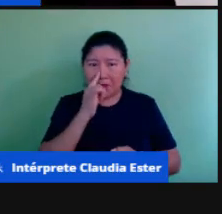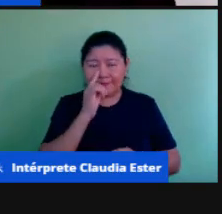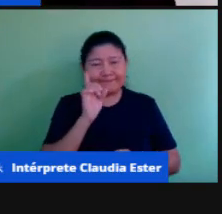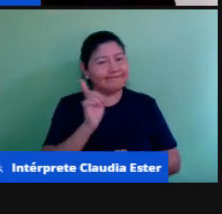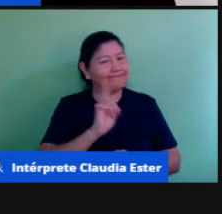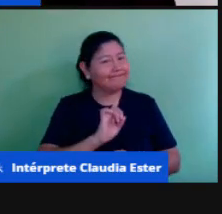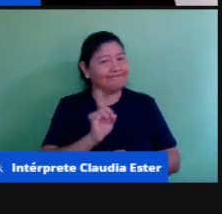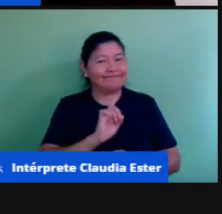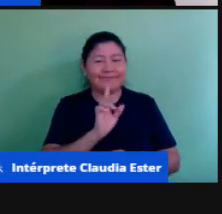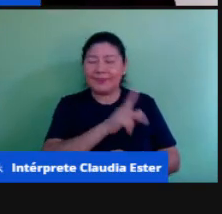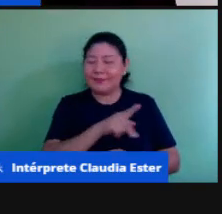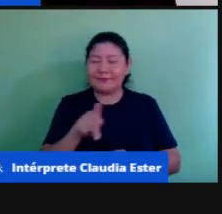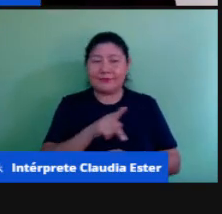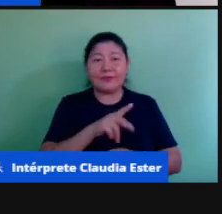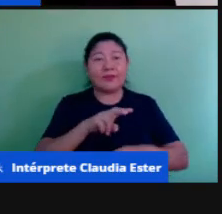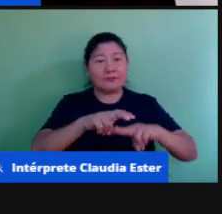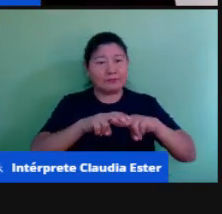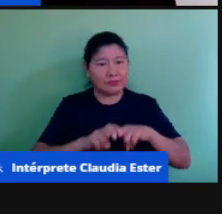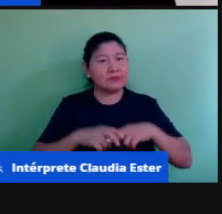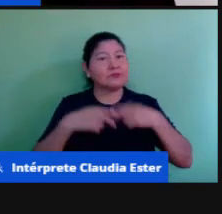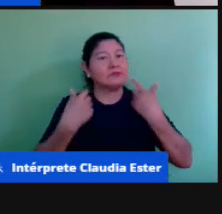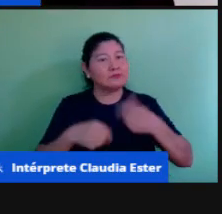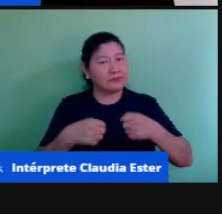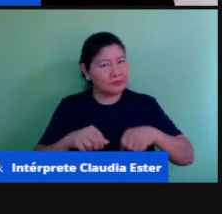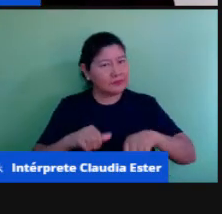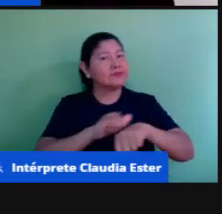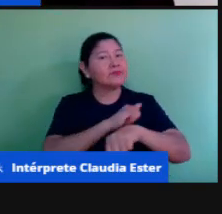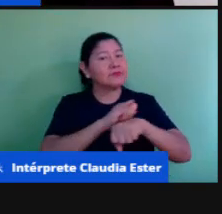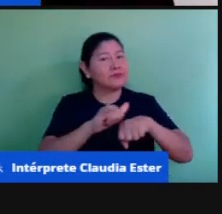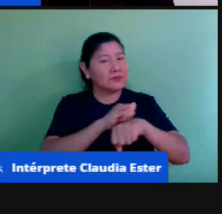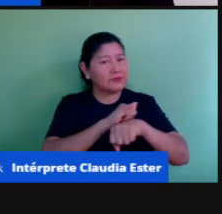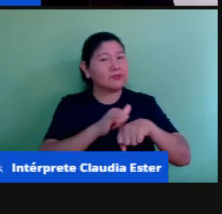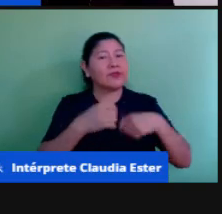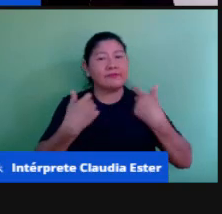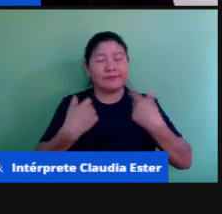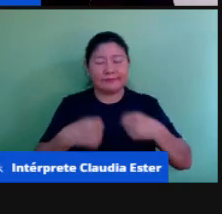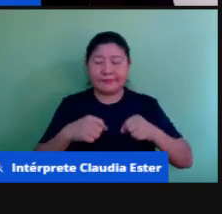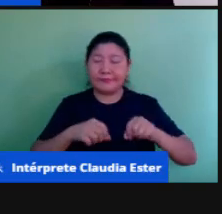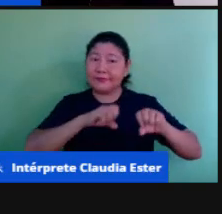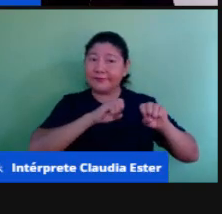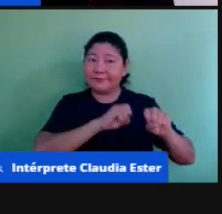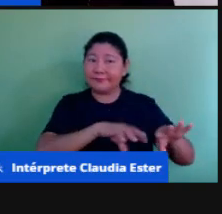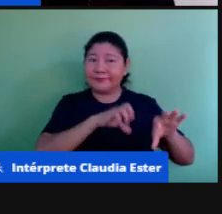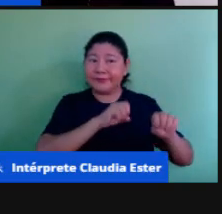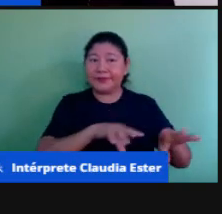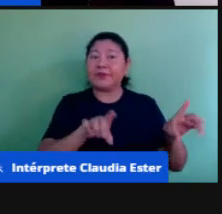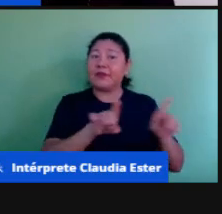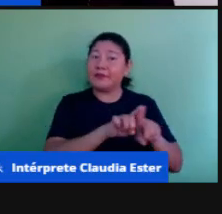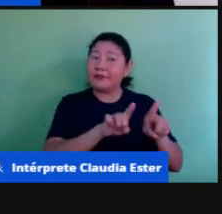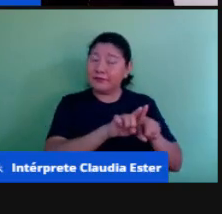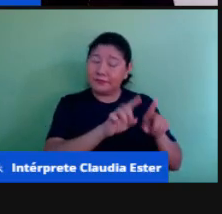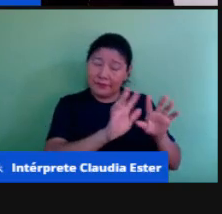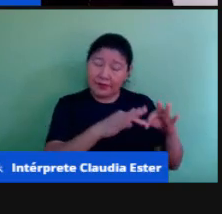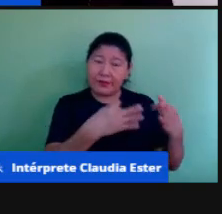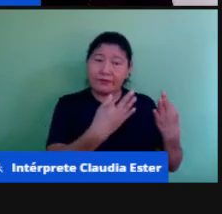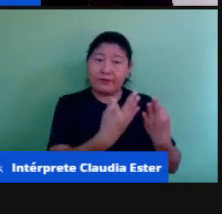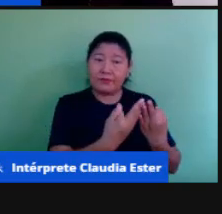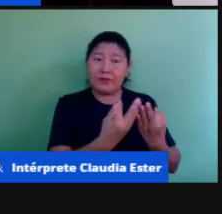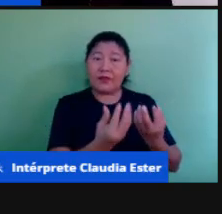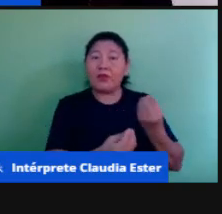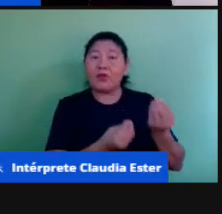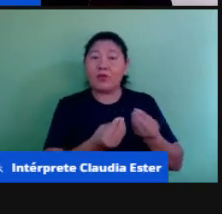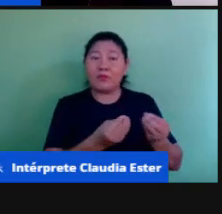tenho que arrumar uma estratégia e eu preciso ensiná-lo a como ele